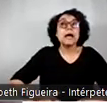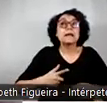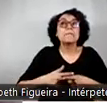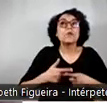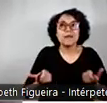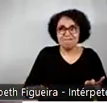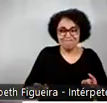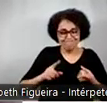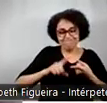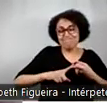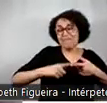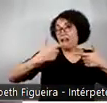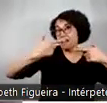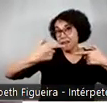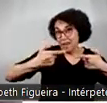né? Então,